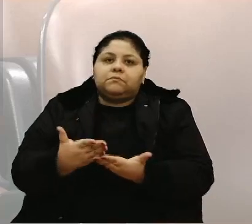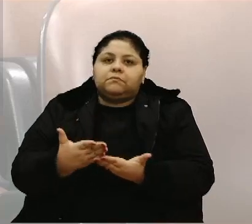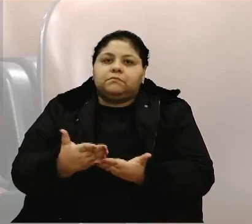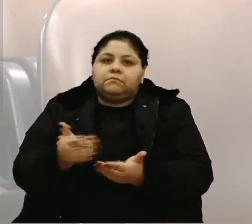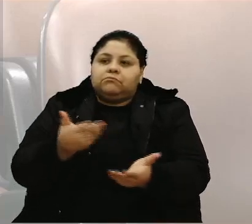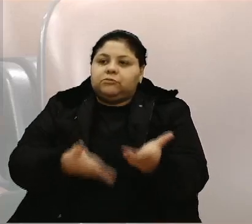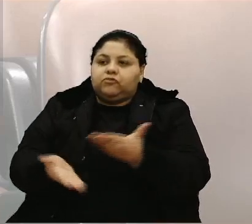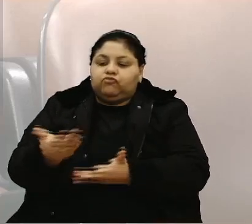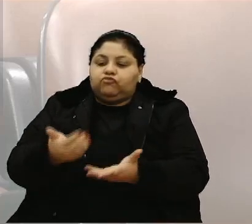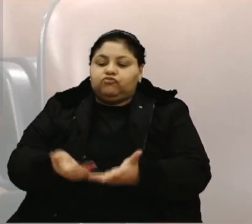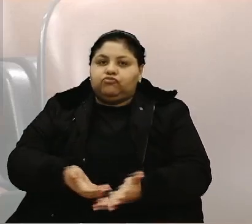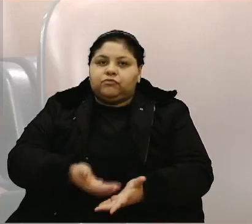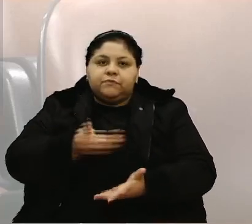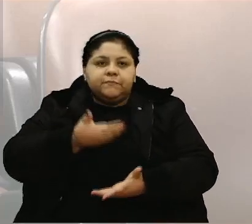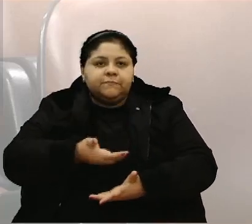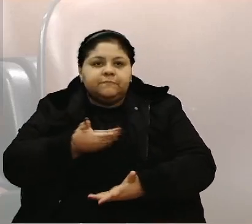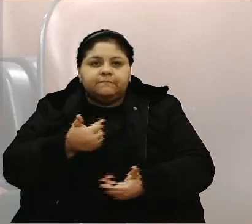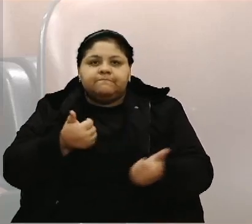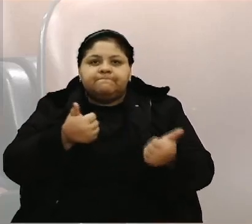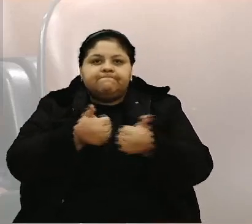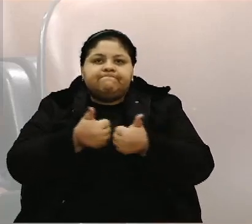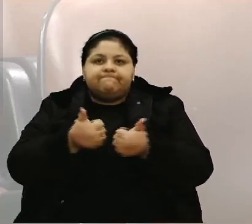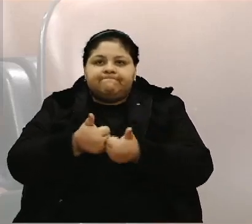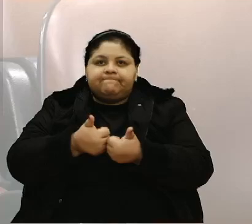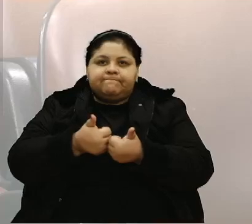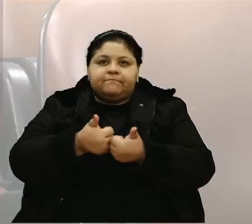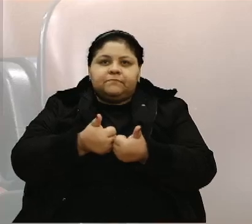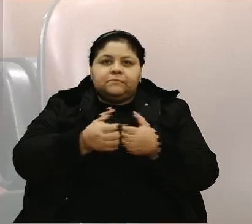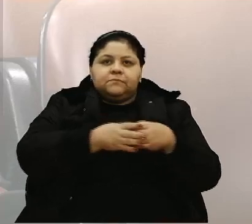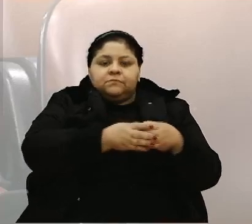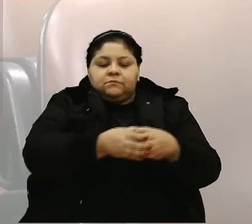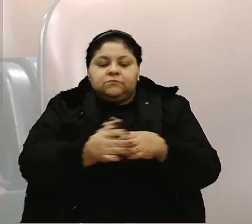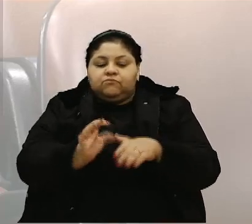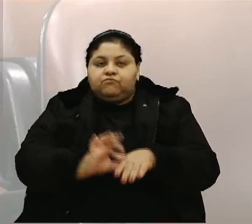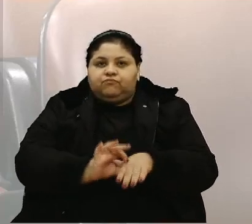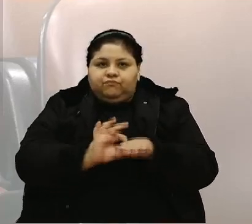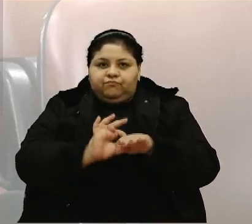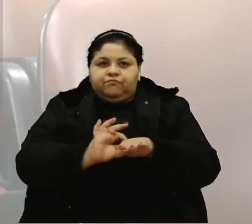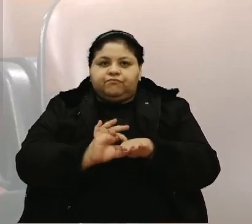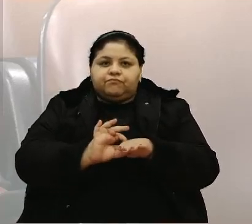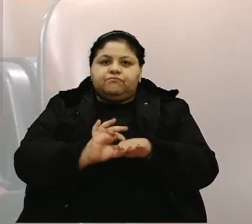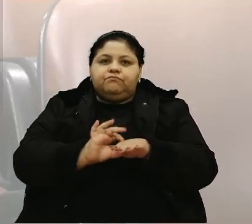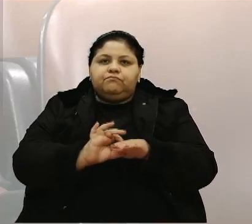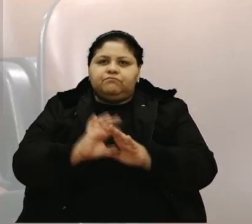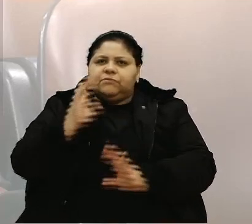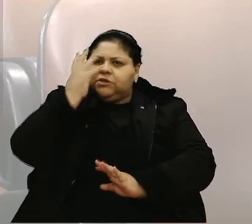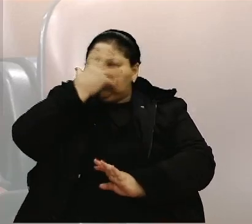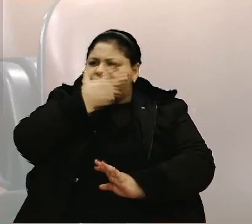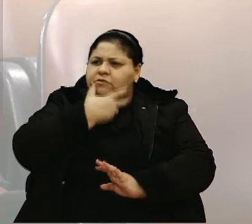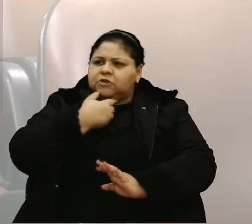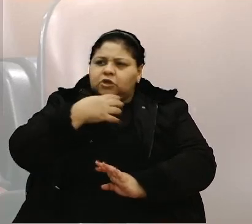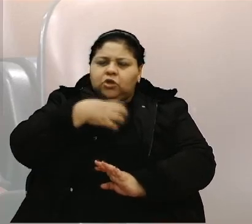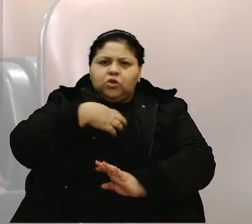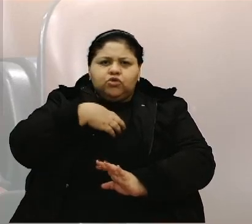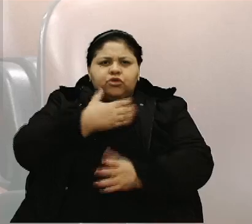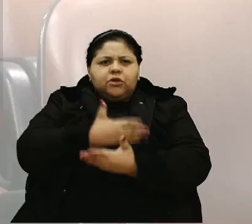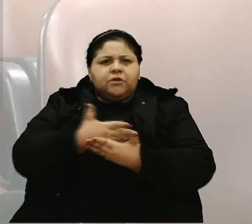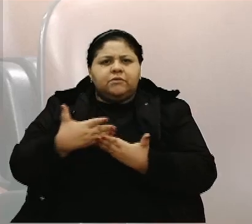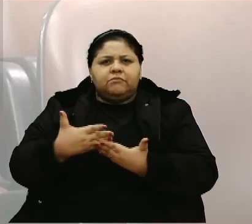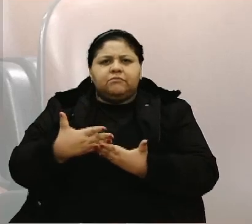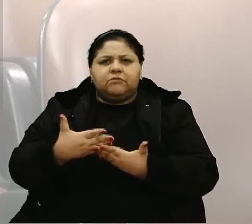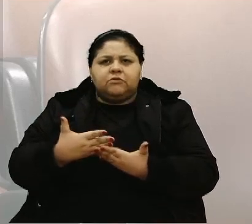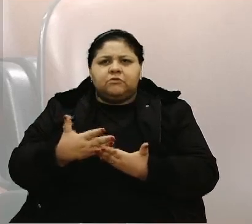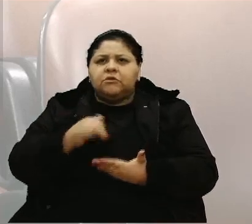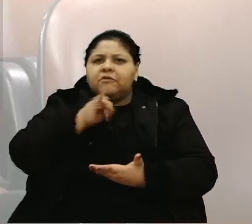de Natal da Zona Norte, junto com aquela comissão, aquela liderança, e foi tão bonito a maneira que iniciou, que o senhor estava